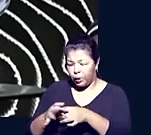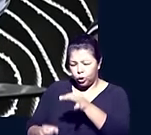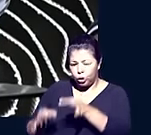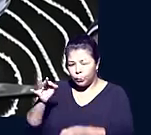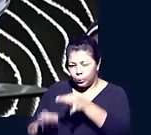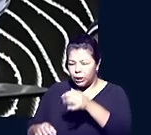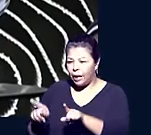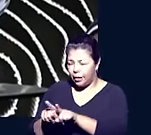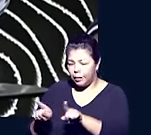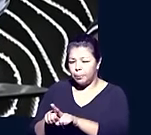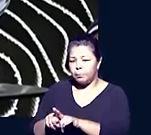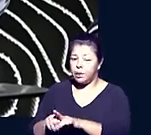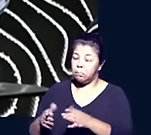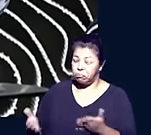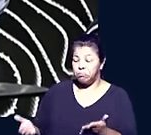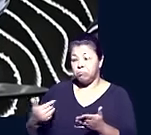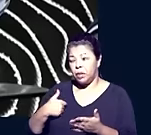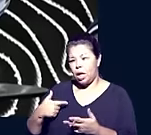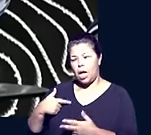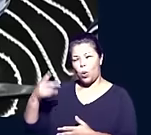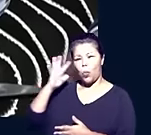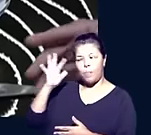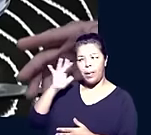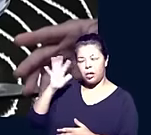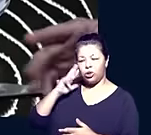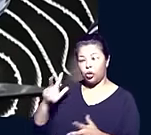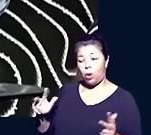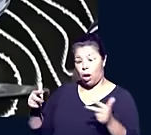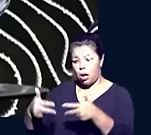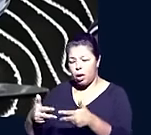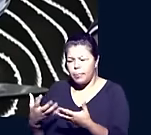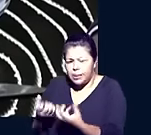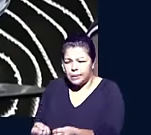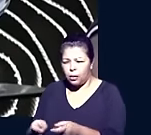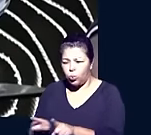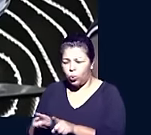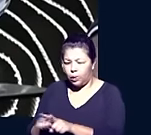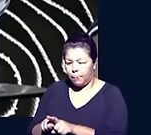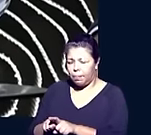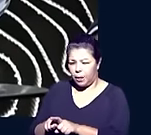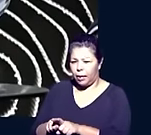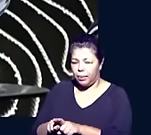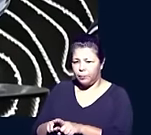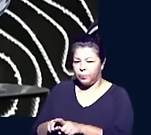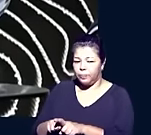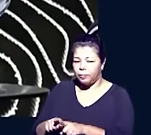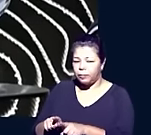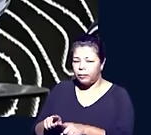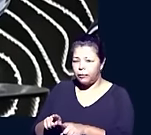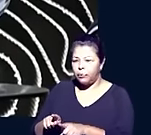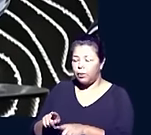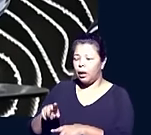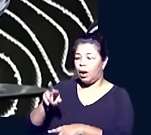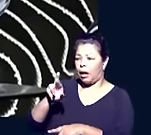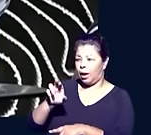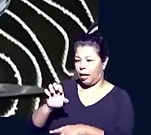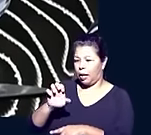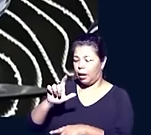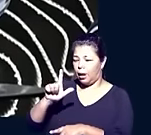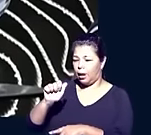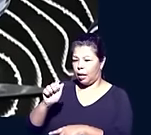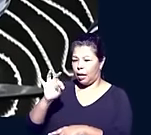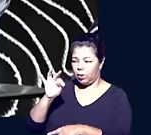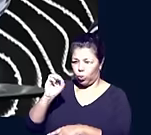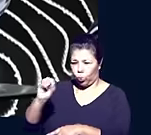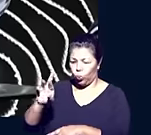imaginando que a câmara já tenha aceitado o texto do do relator Eduardo Braga se passar pelo Senado é o cenário mais